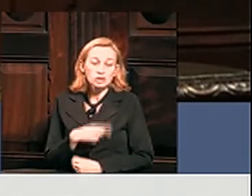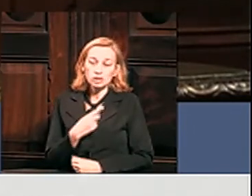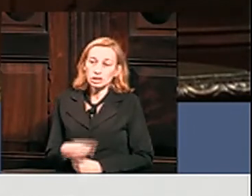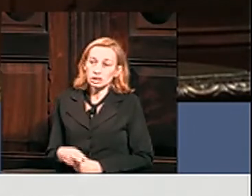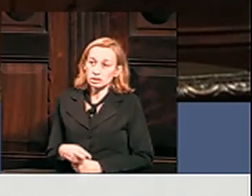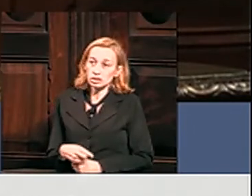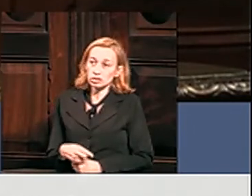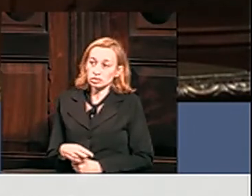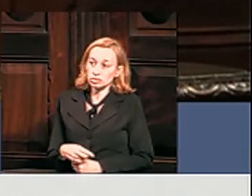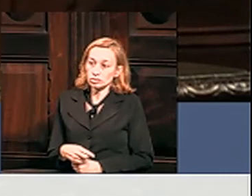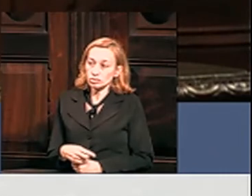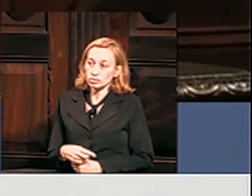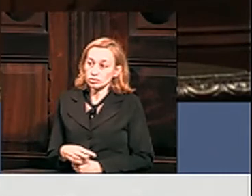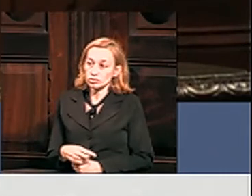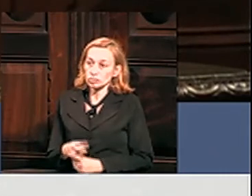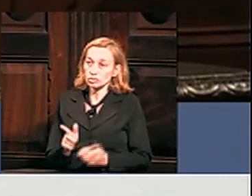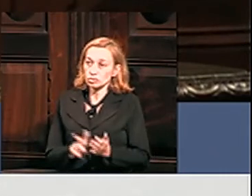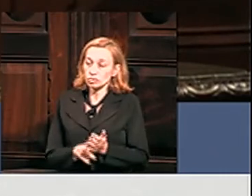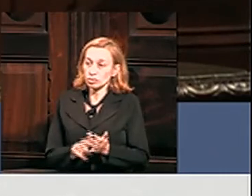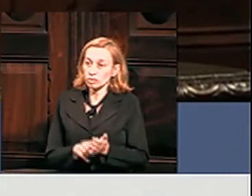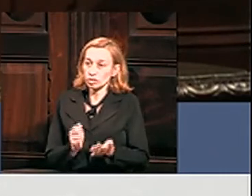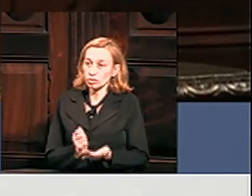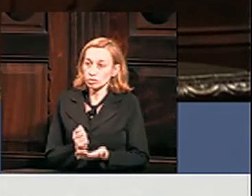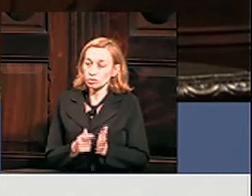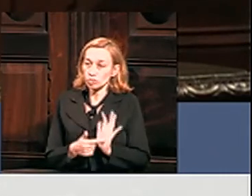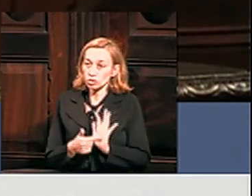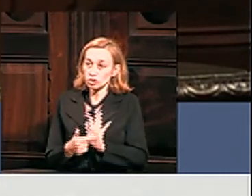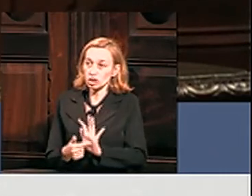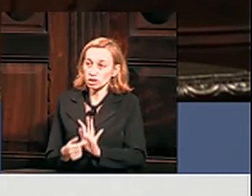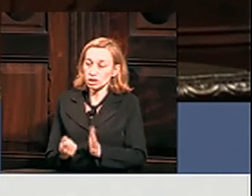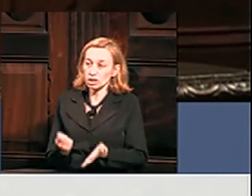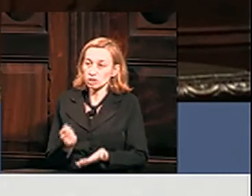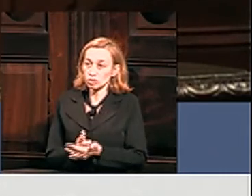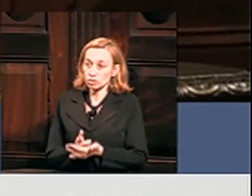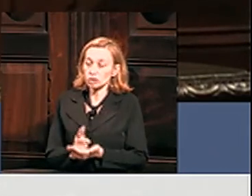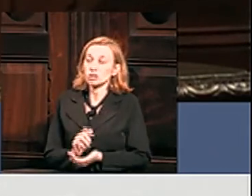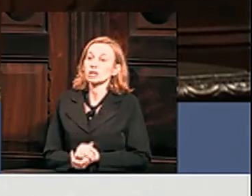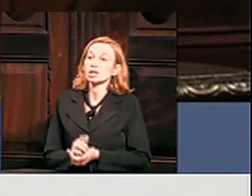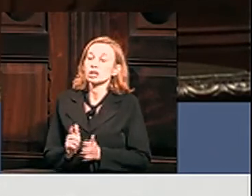e aprofundando outras questões,